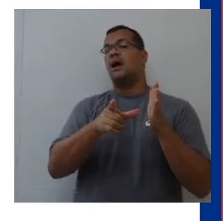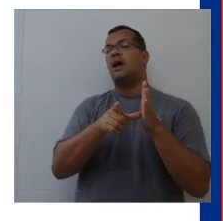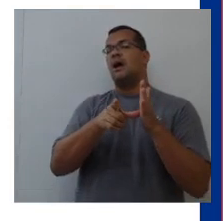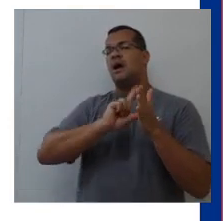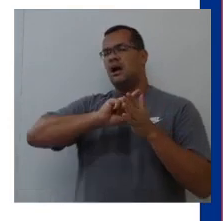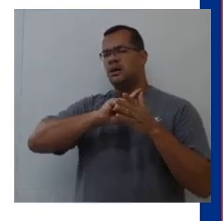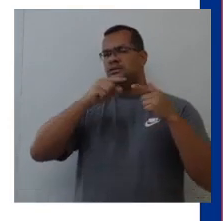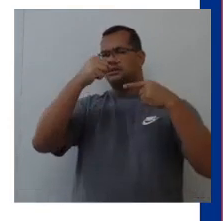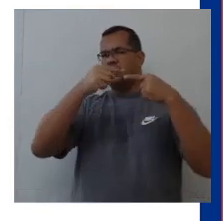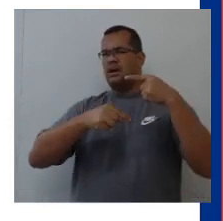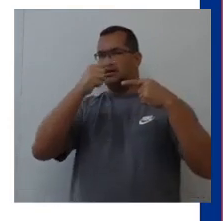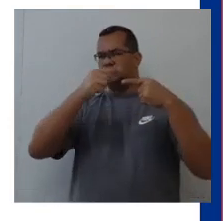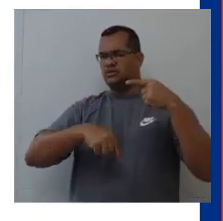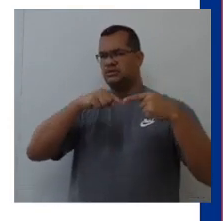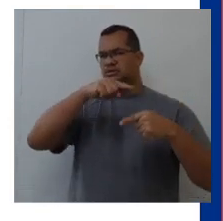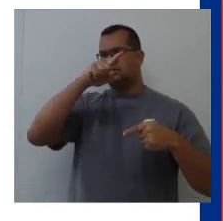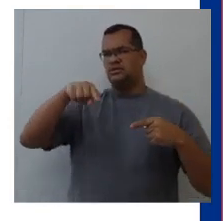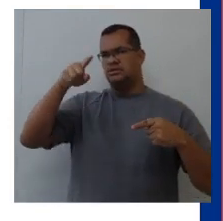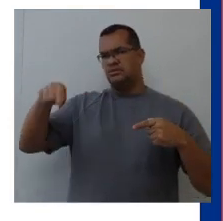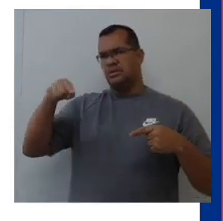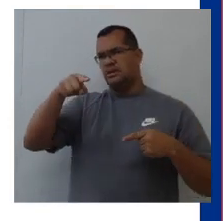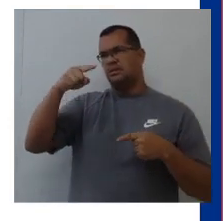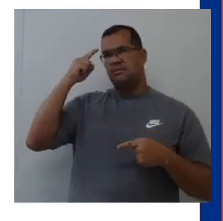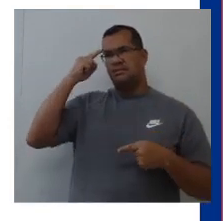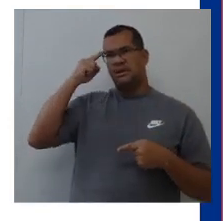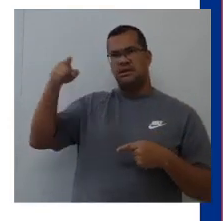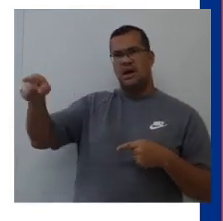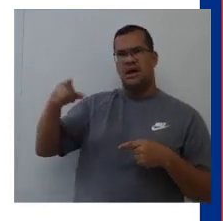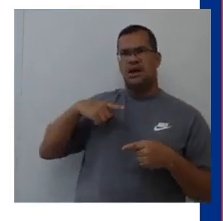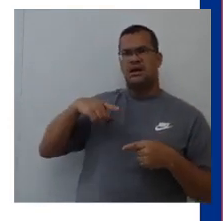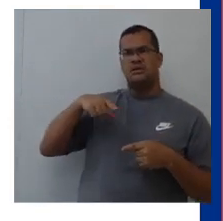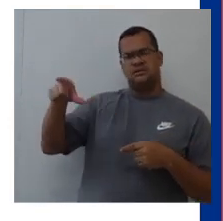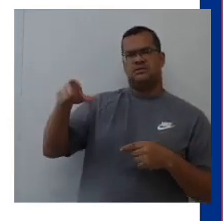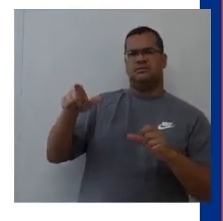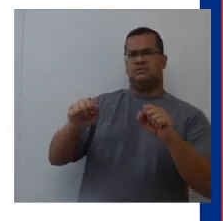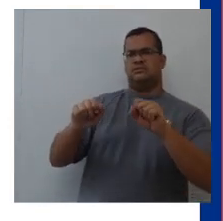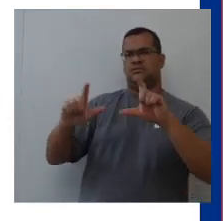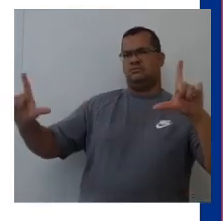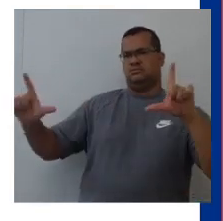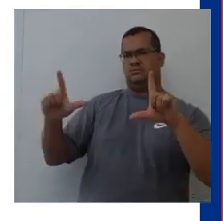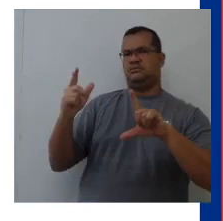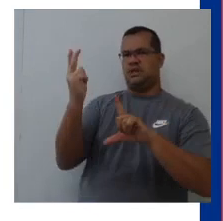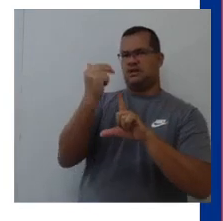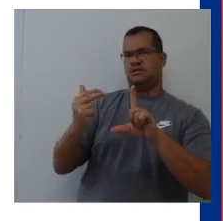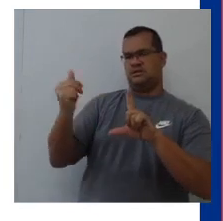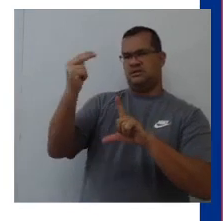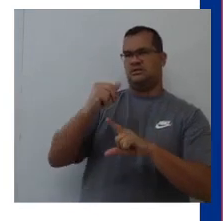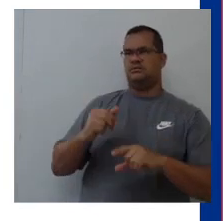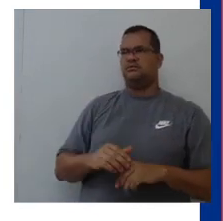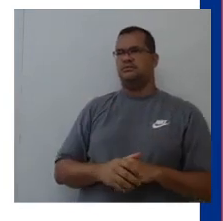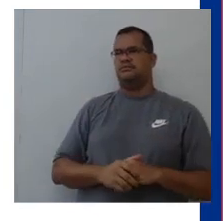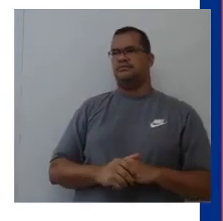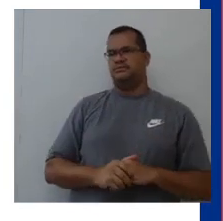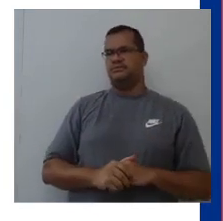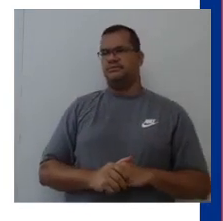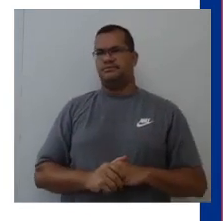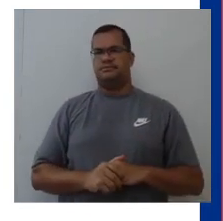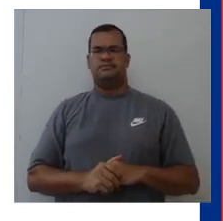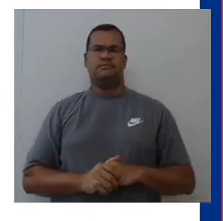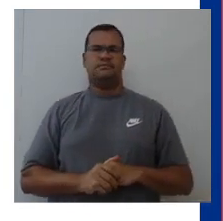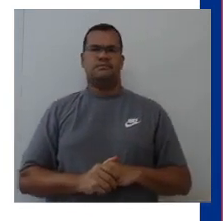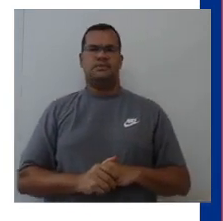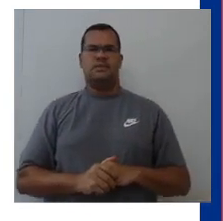razões trigonométricas, eu queria fazer você pensar nessa imagem que está aqui na tela. Deixa só na tela geral, tá certo? Deixa só a tela